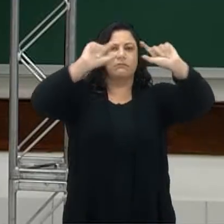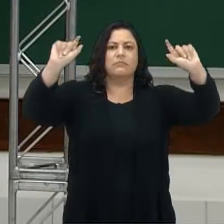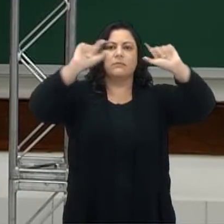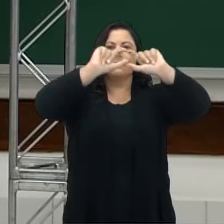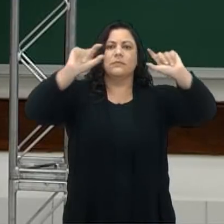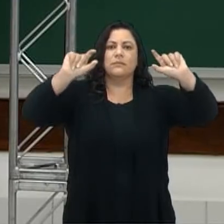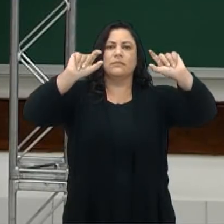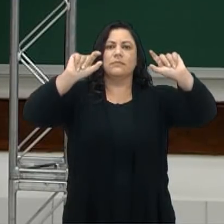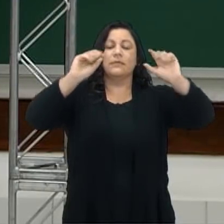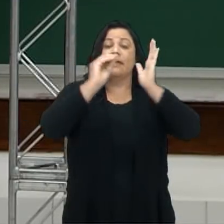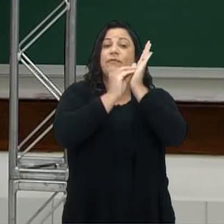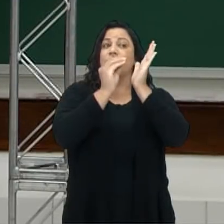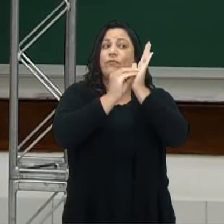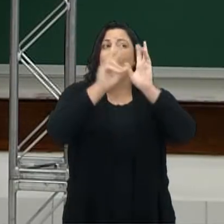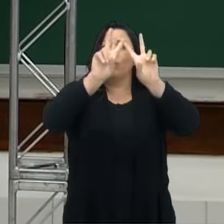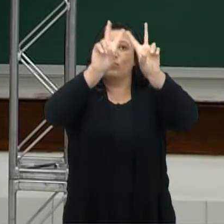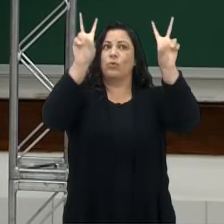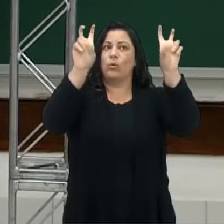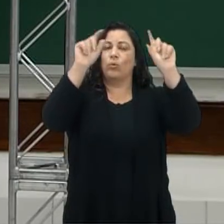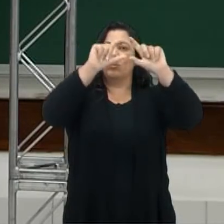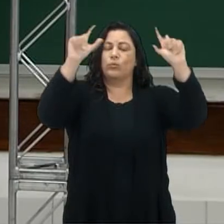permanência,